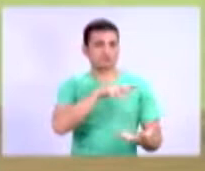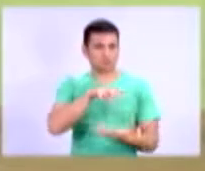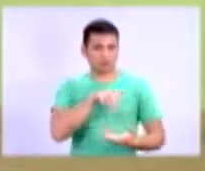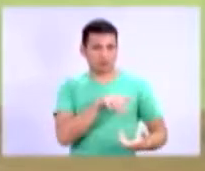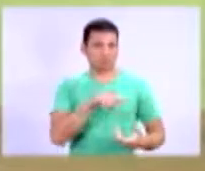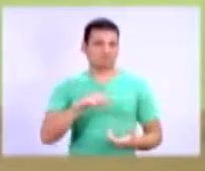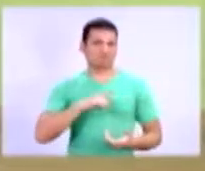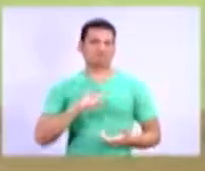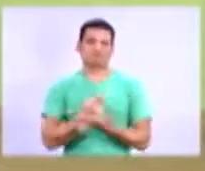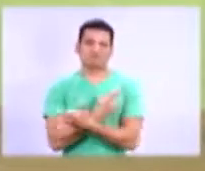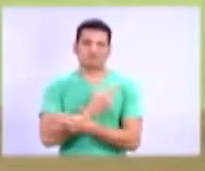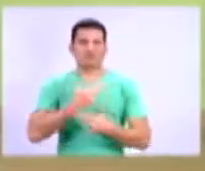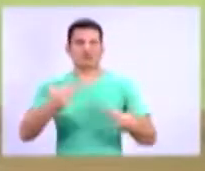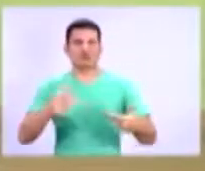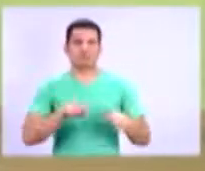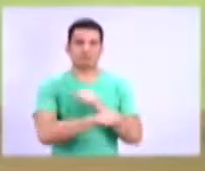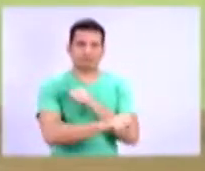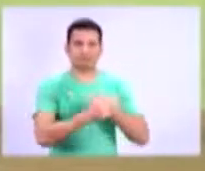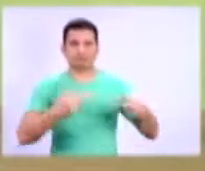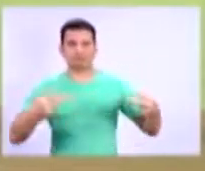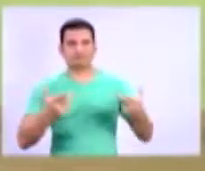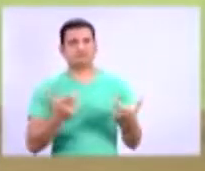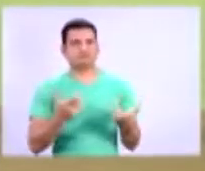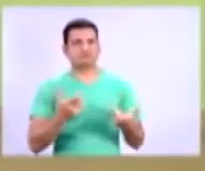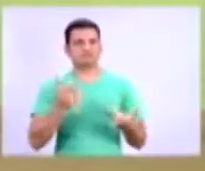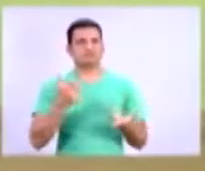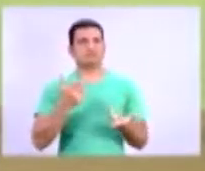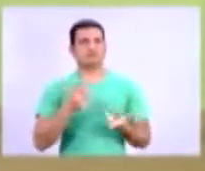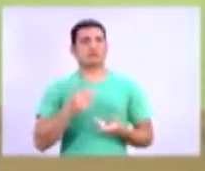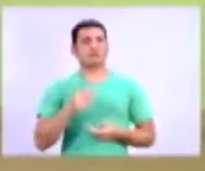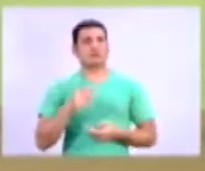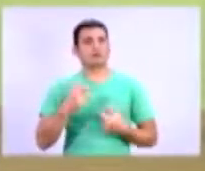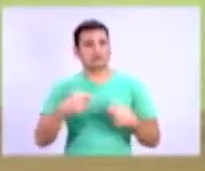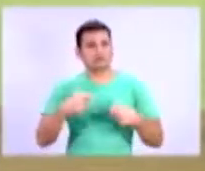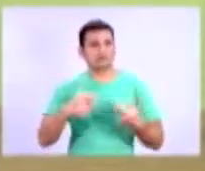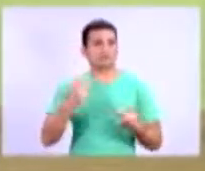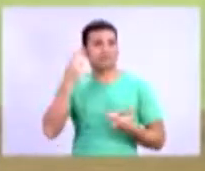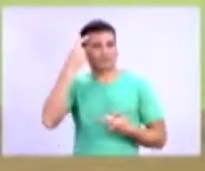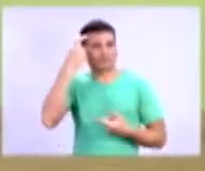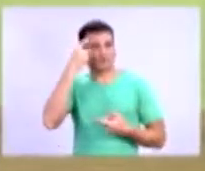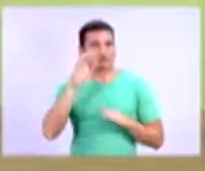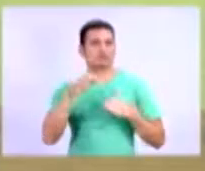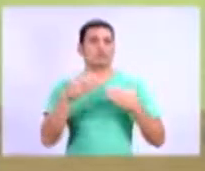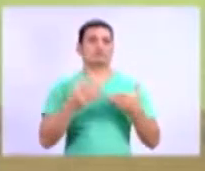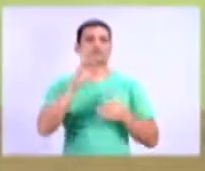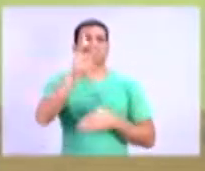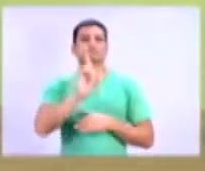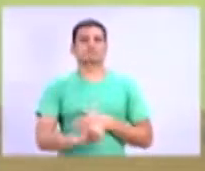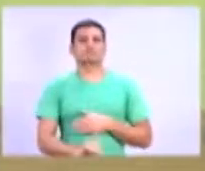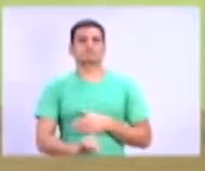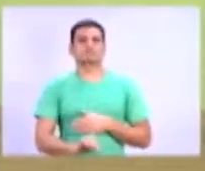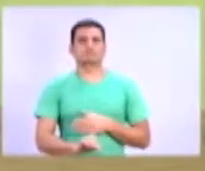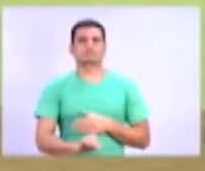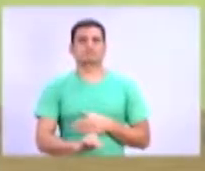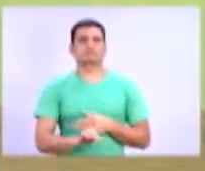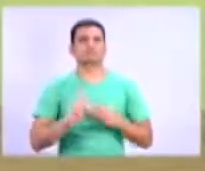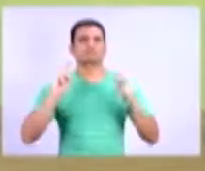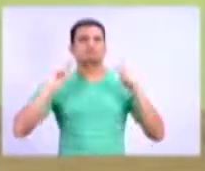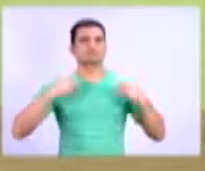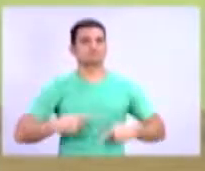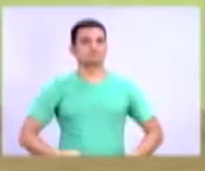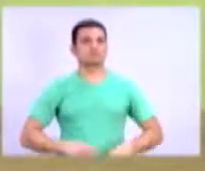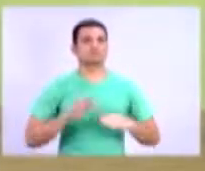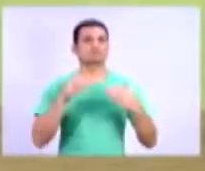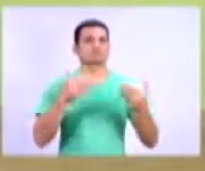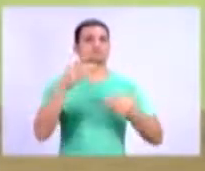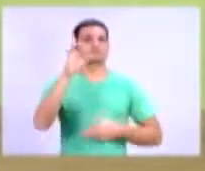cometidas inúmeras atrocidades, e há necessidade de pensar quais são os direitos humanos, né? Quais são